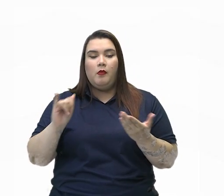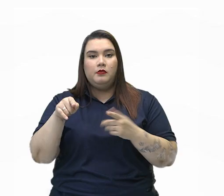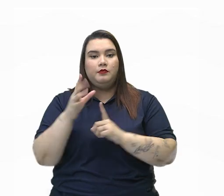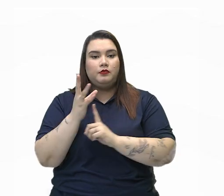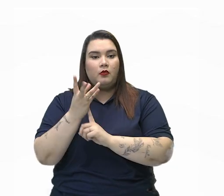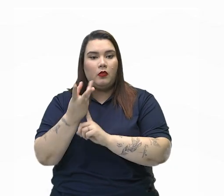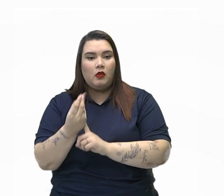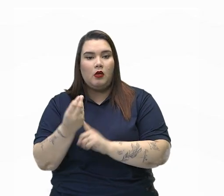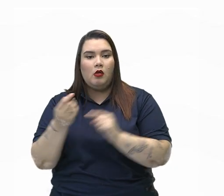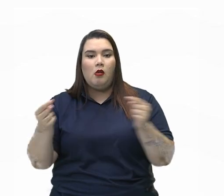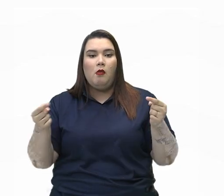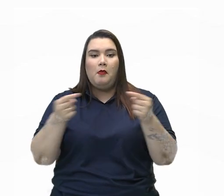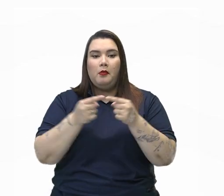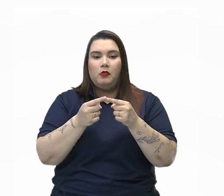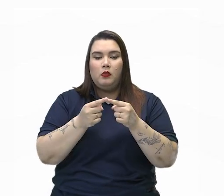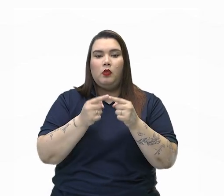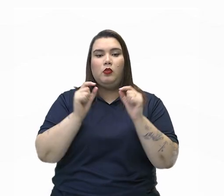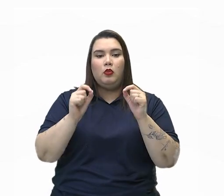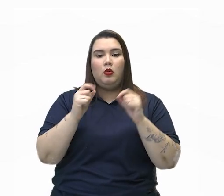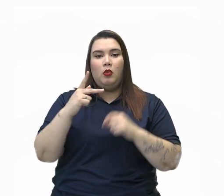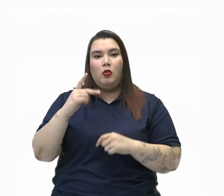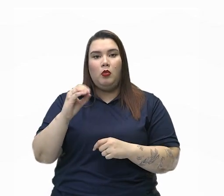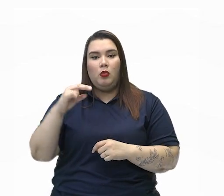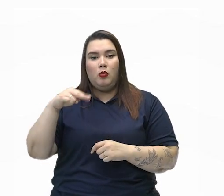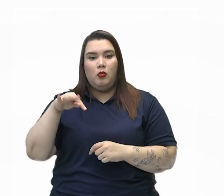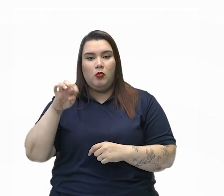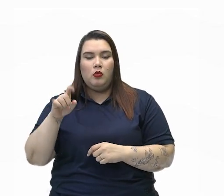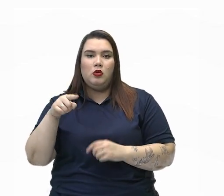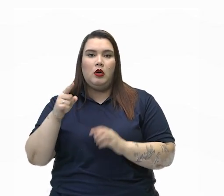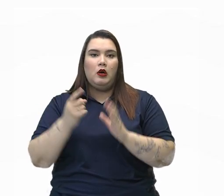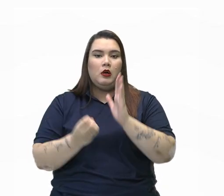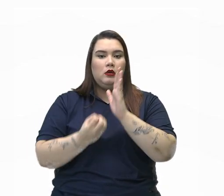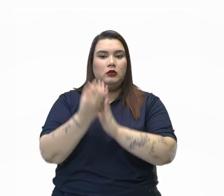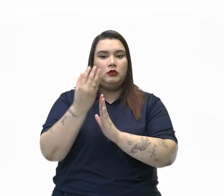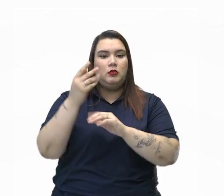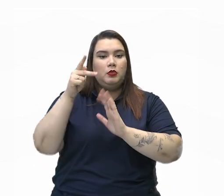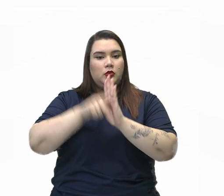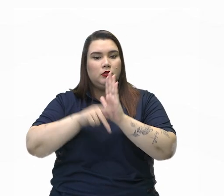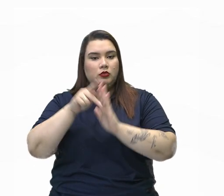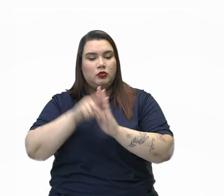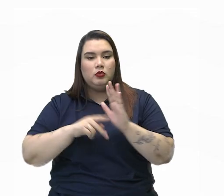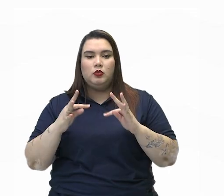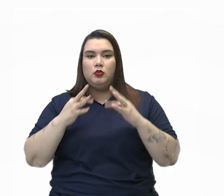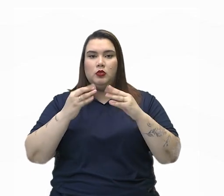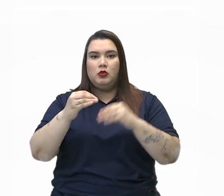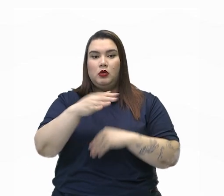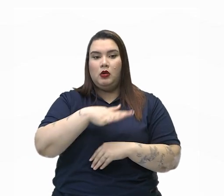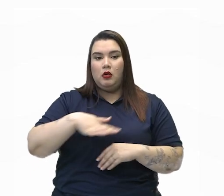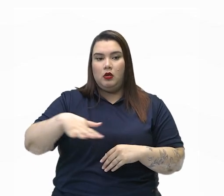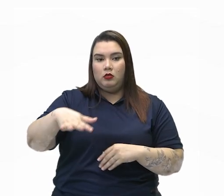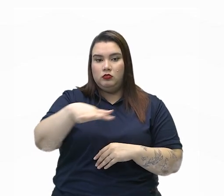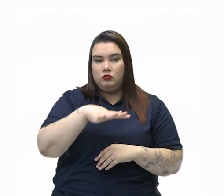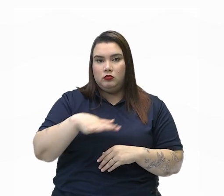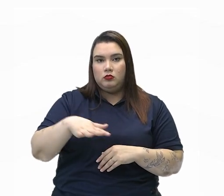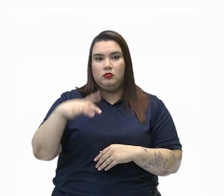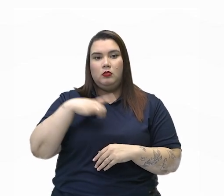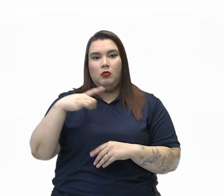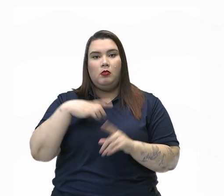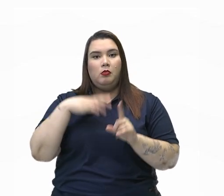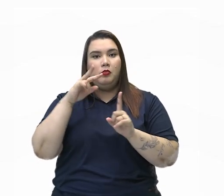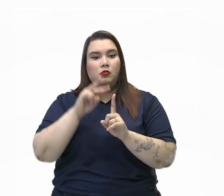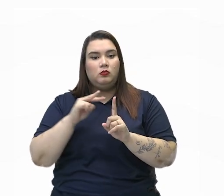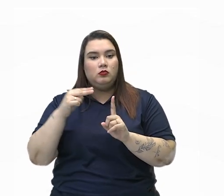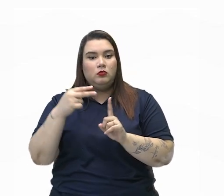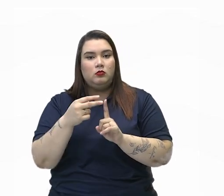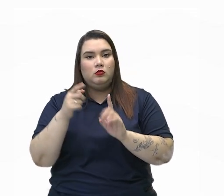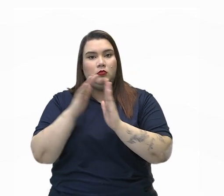arte como ponte e vai ser para a criação de projetos em todos os espaços, trazendo um olhar